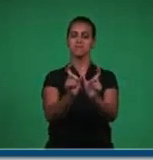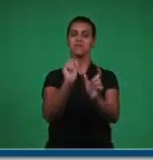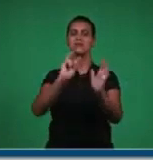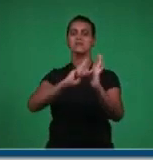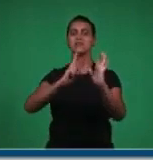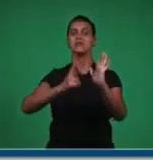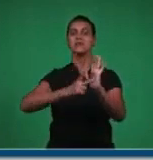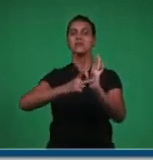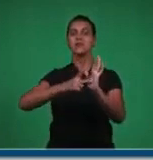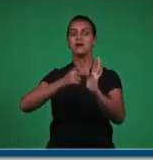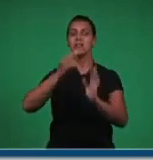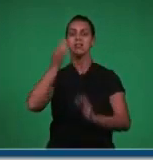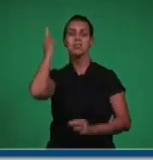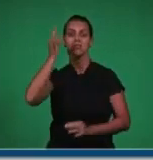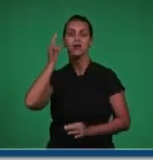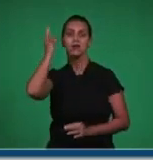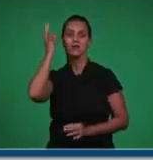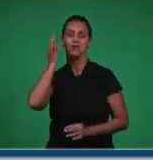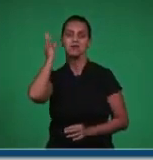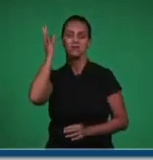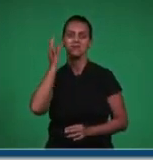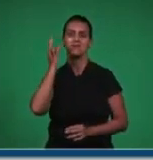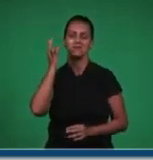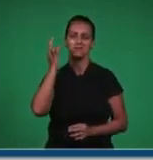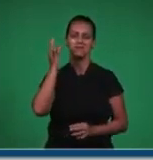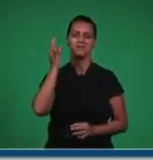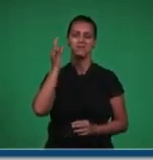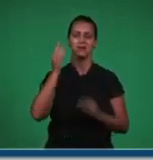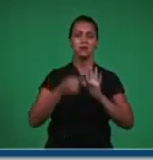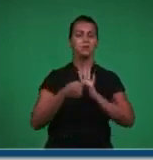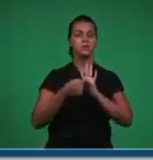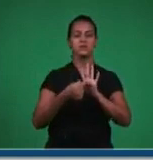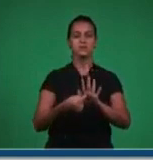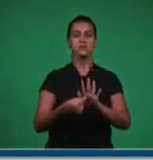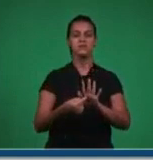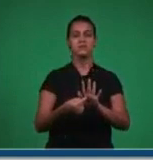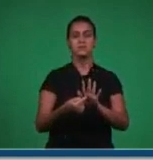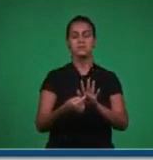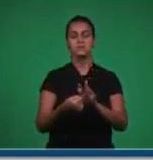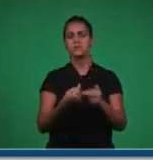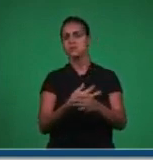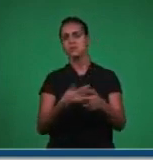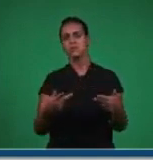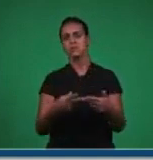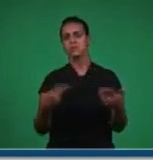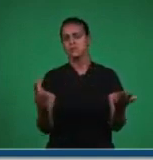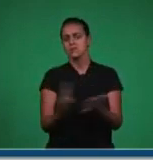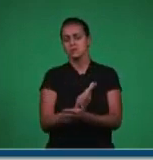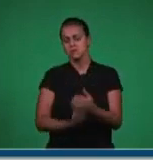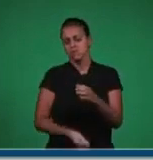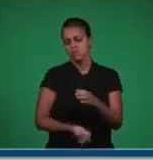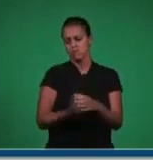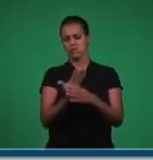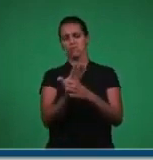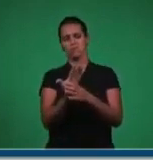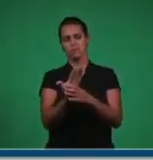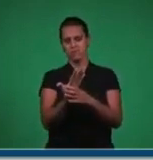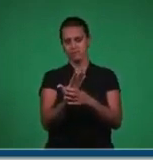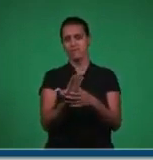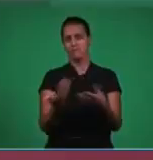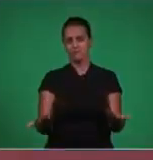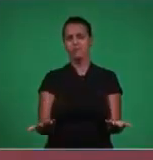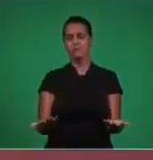falar de algo que deu, que passou a existir referente a algum tipo de processo. É isso